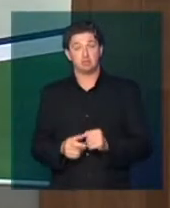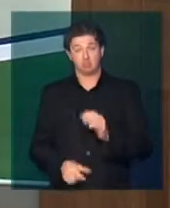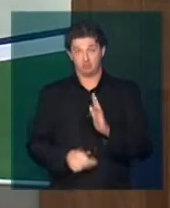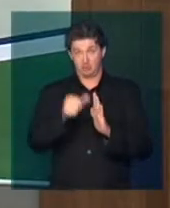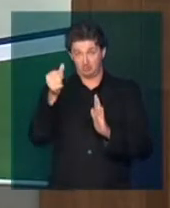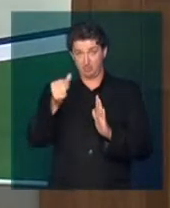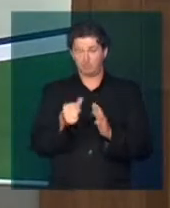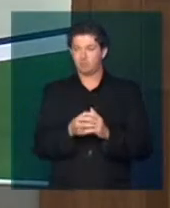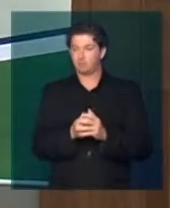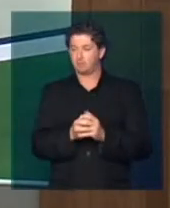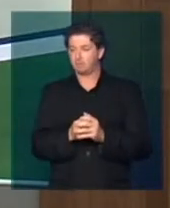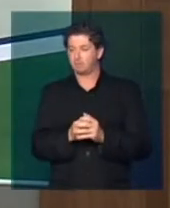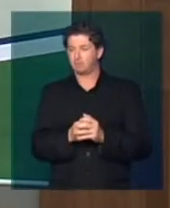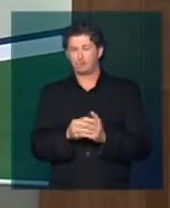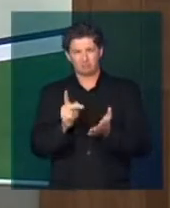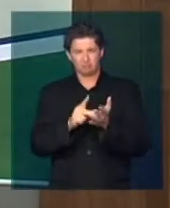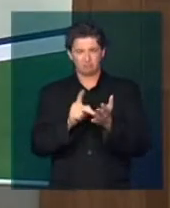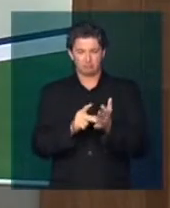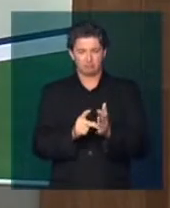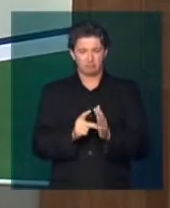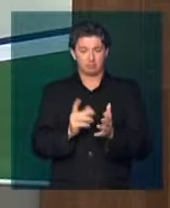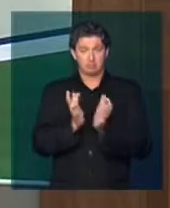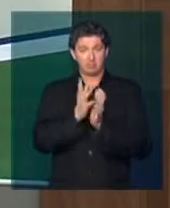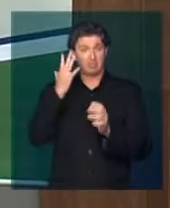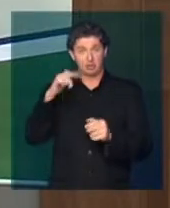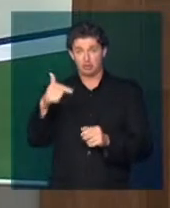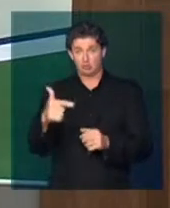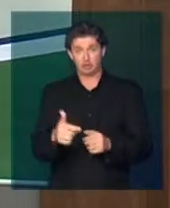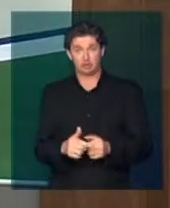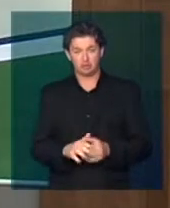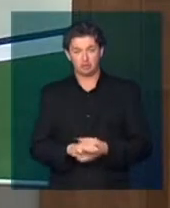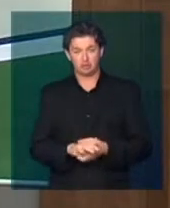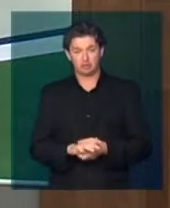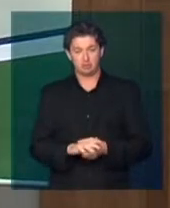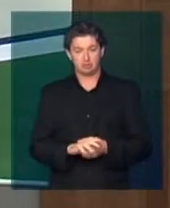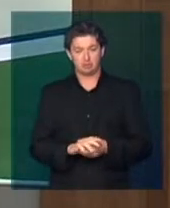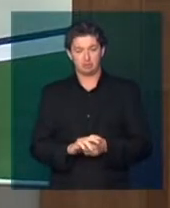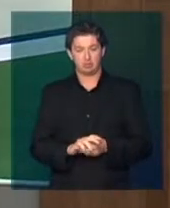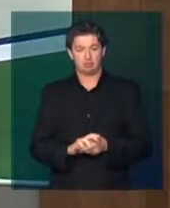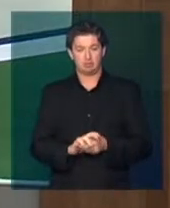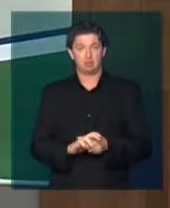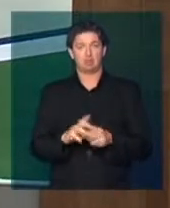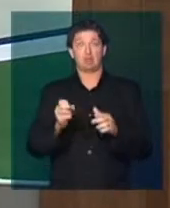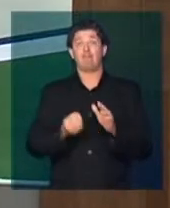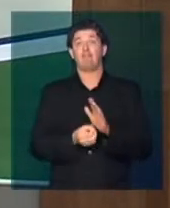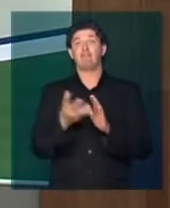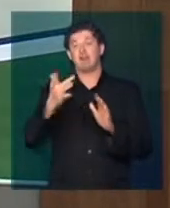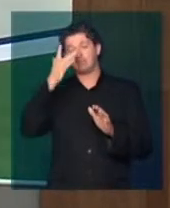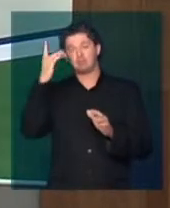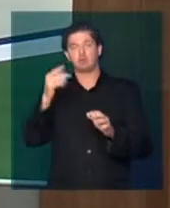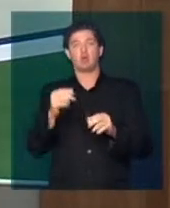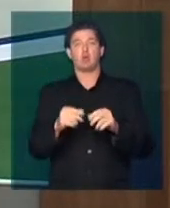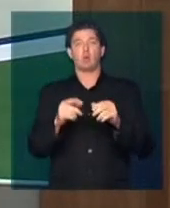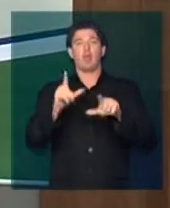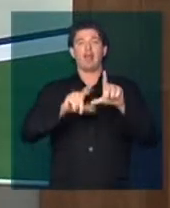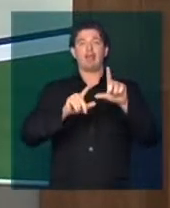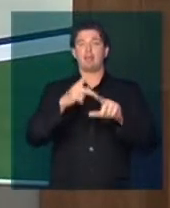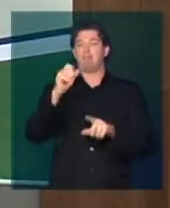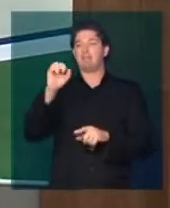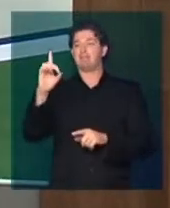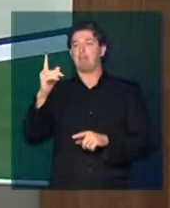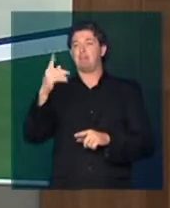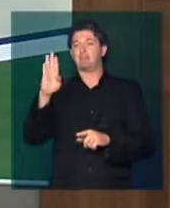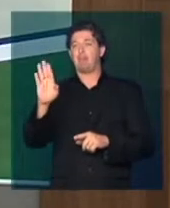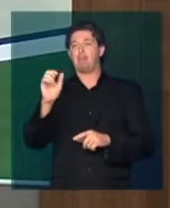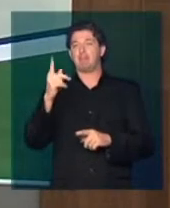Primeiro, verdadeiramente nós não temos partidos, nós temos um amontoado de siglas partidárias, e